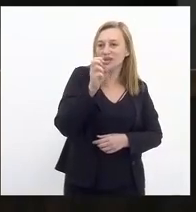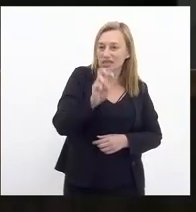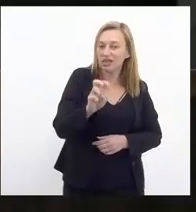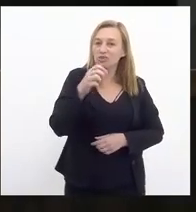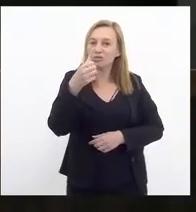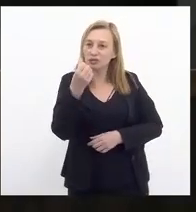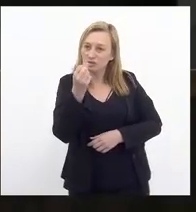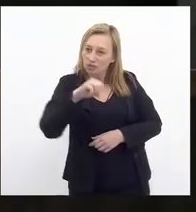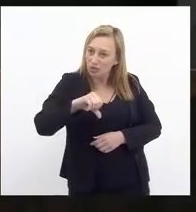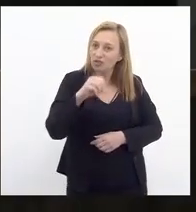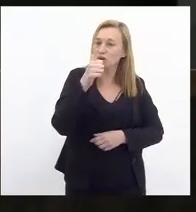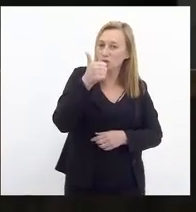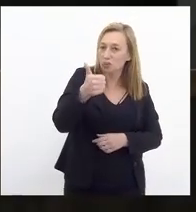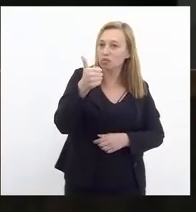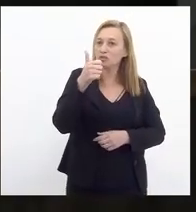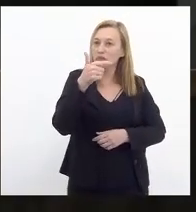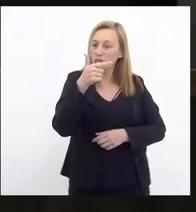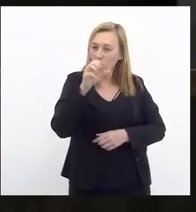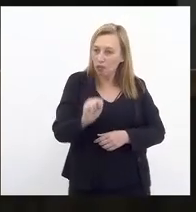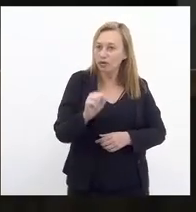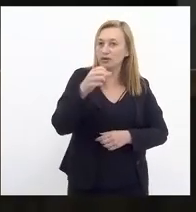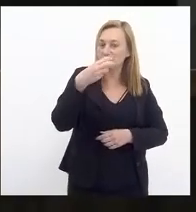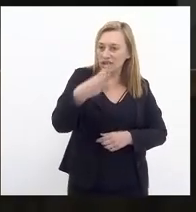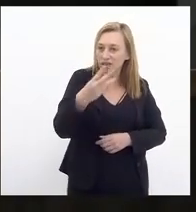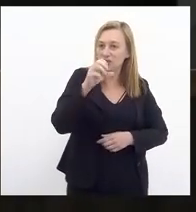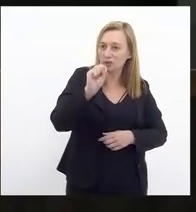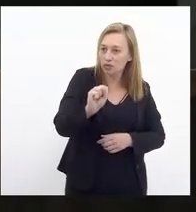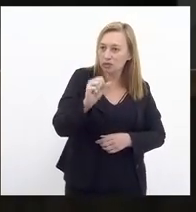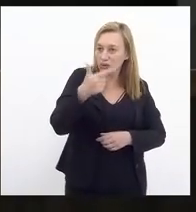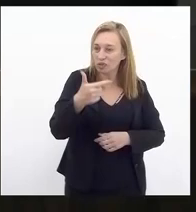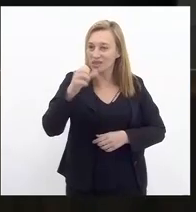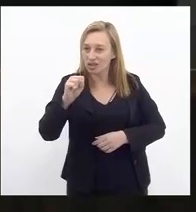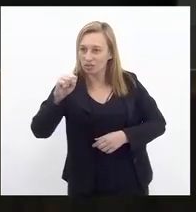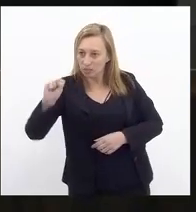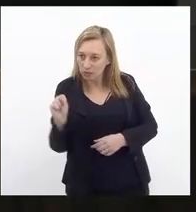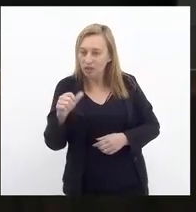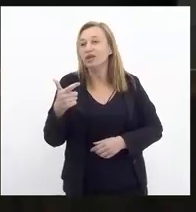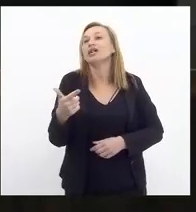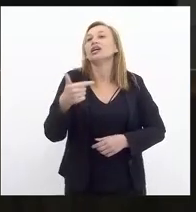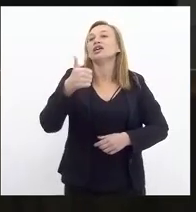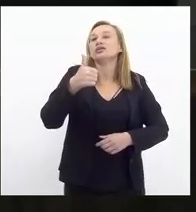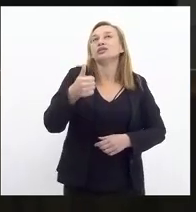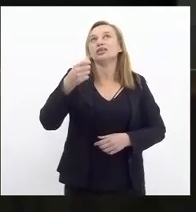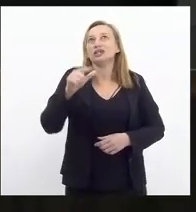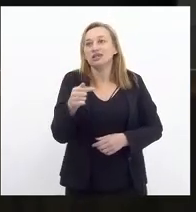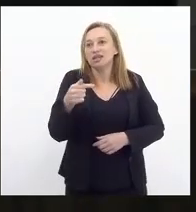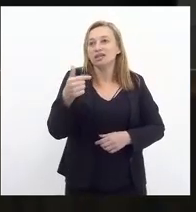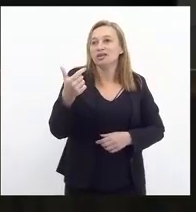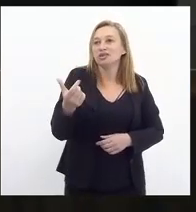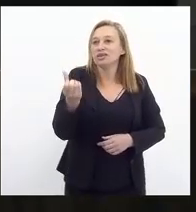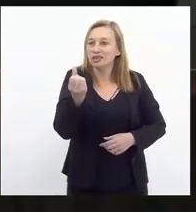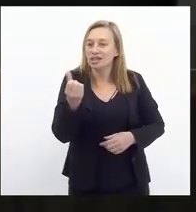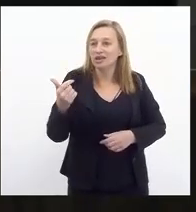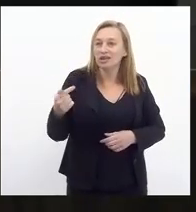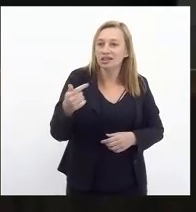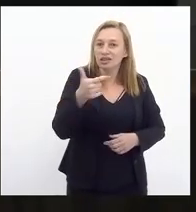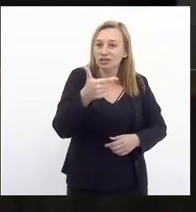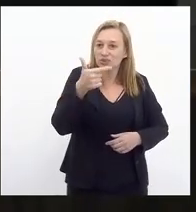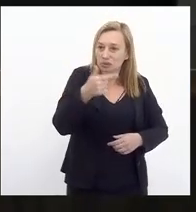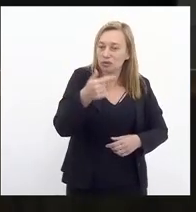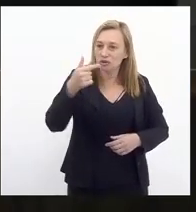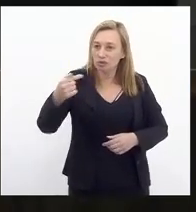15966 8200-385 208 208 207 206 22